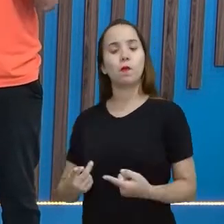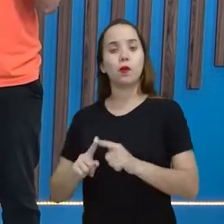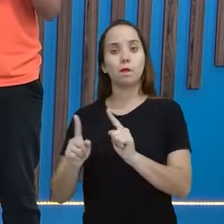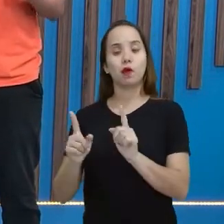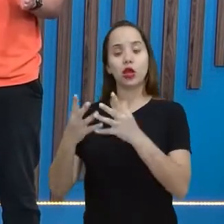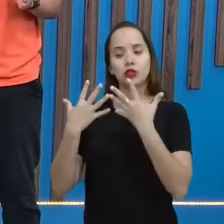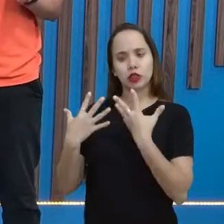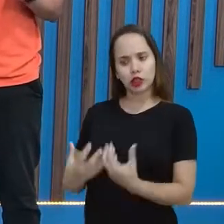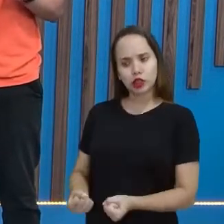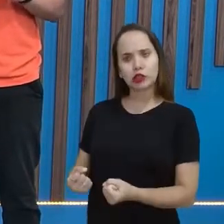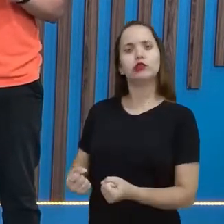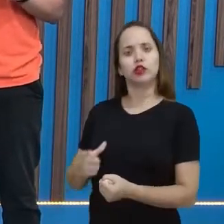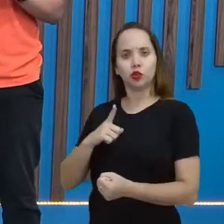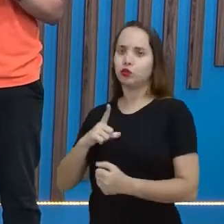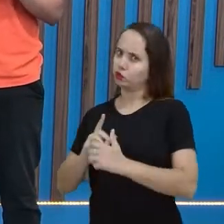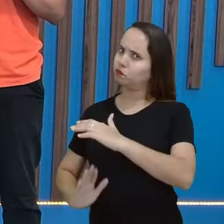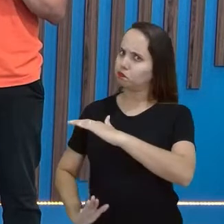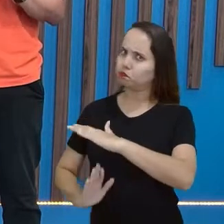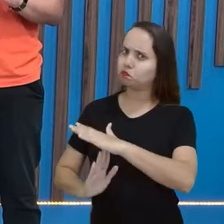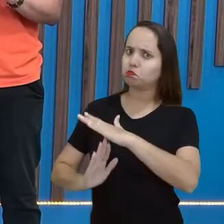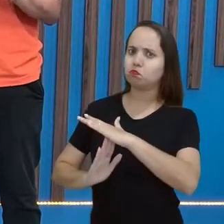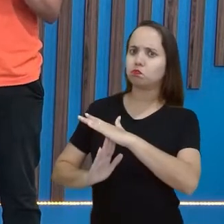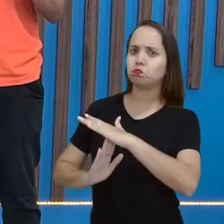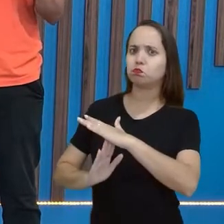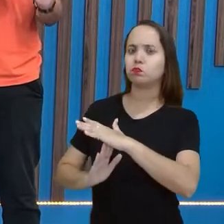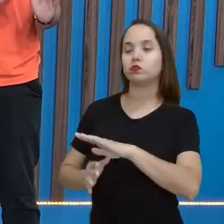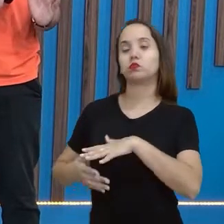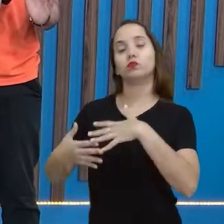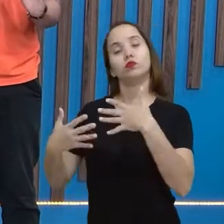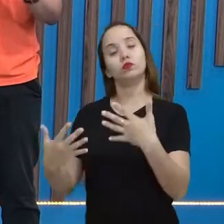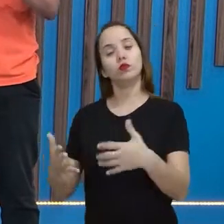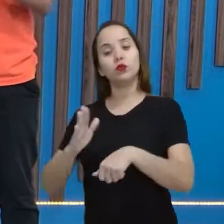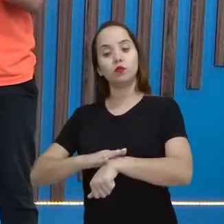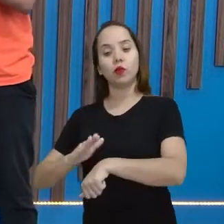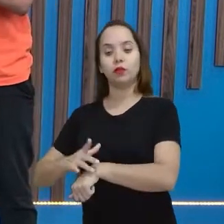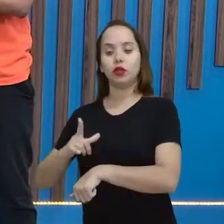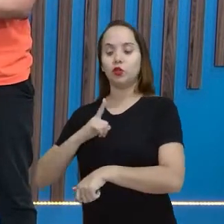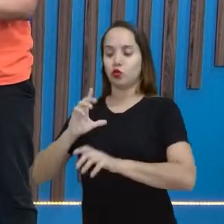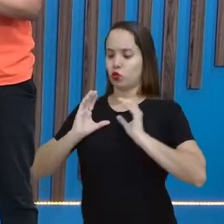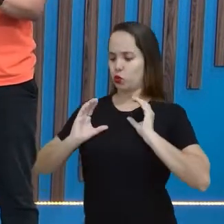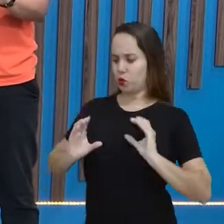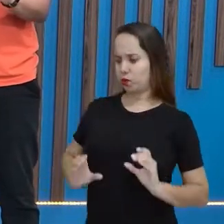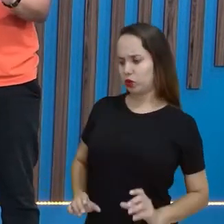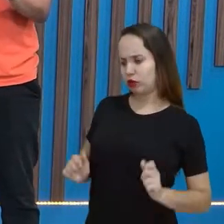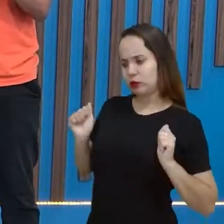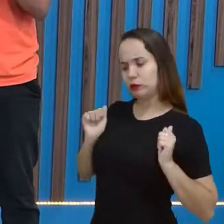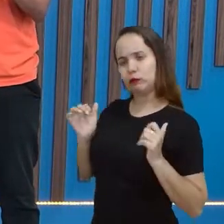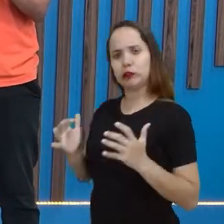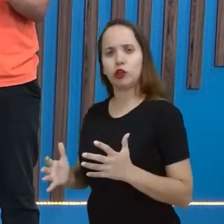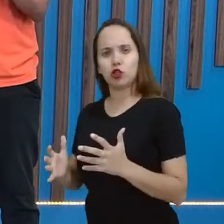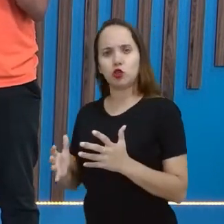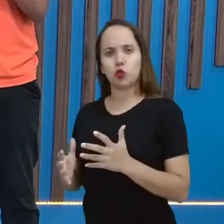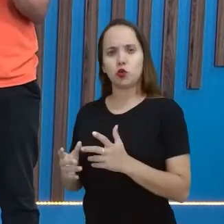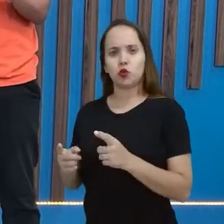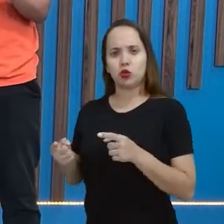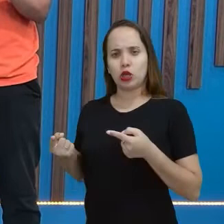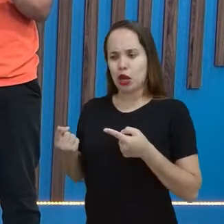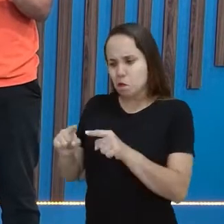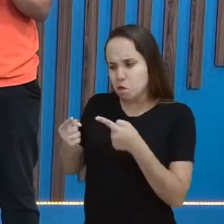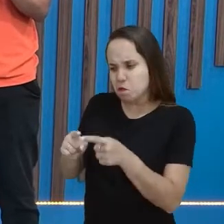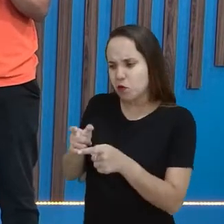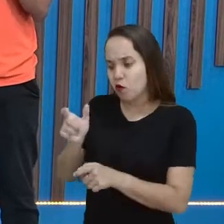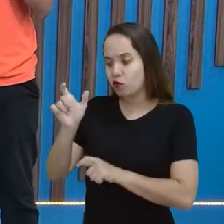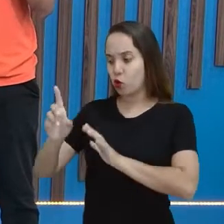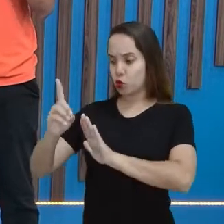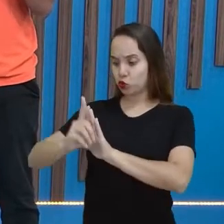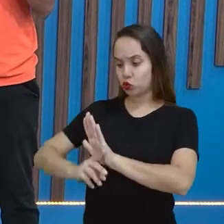tem limites. Né? Então, quando determinada postura, determinada atitude fere os direitos humanos, aí a